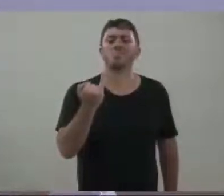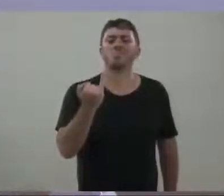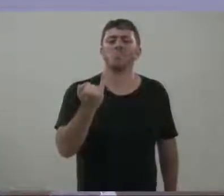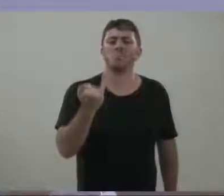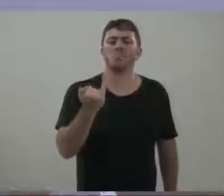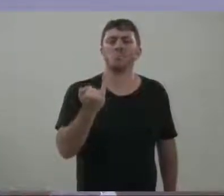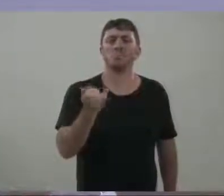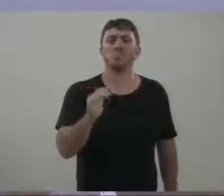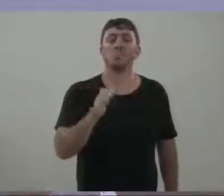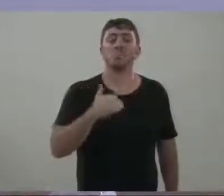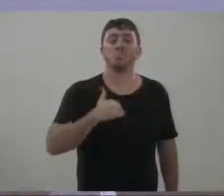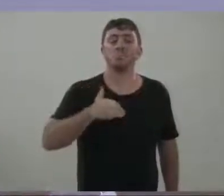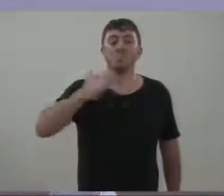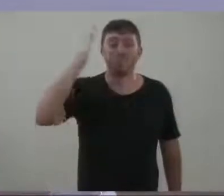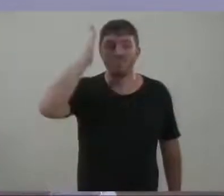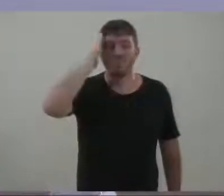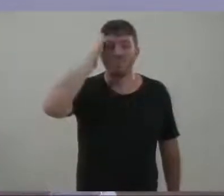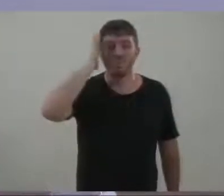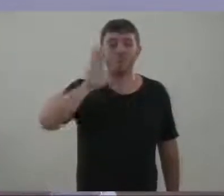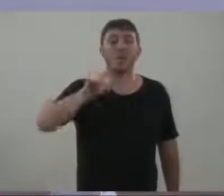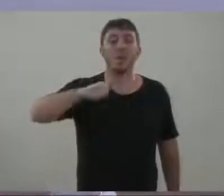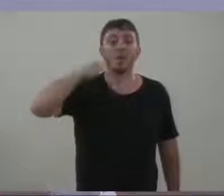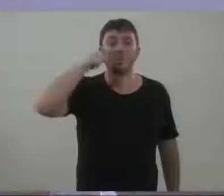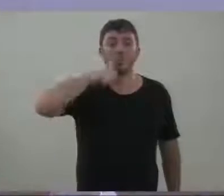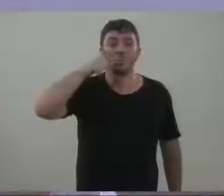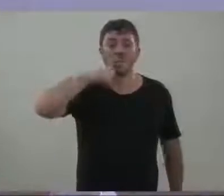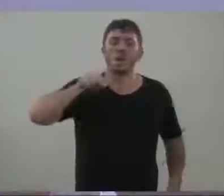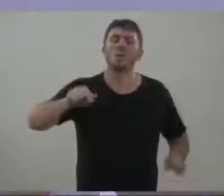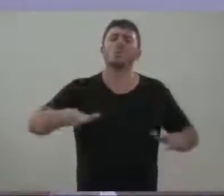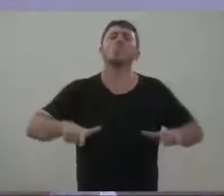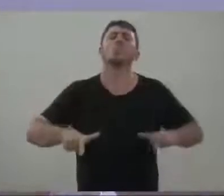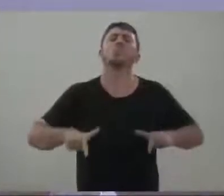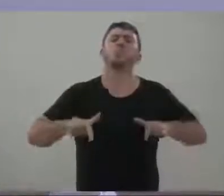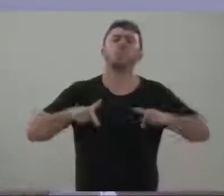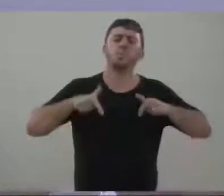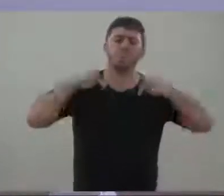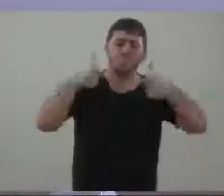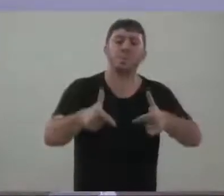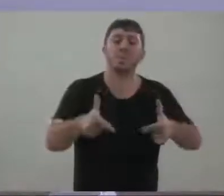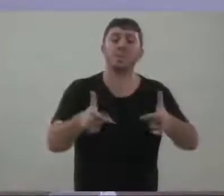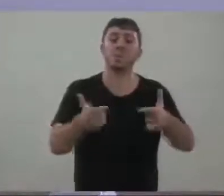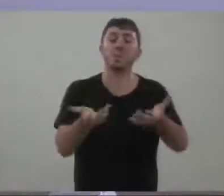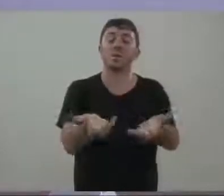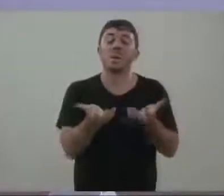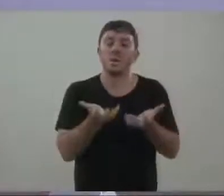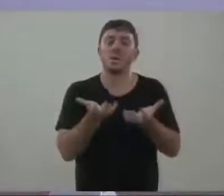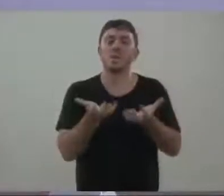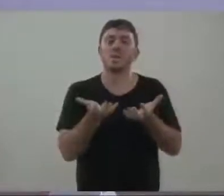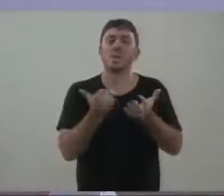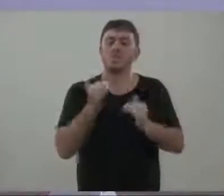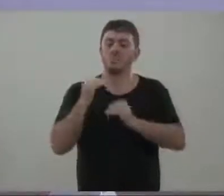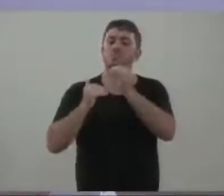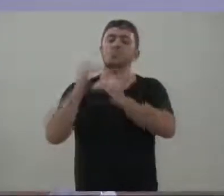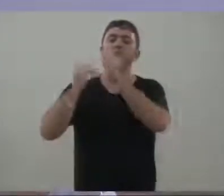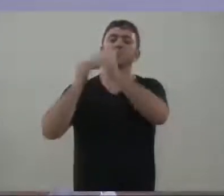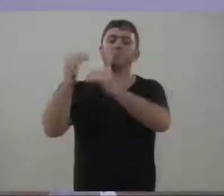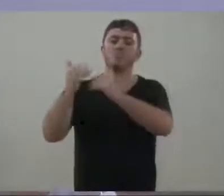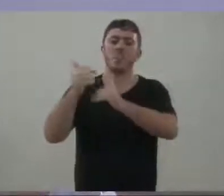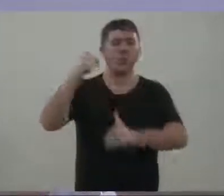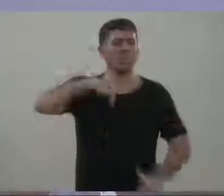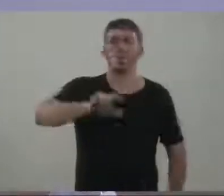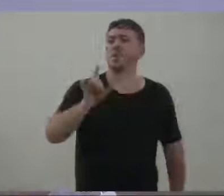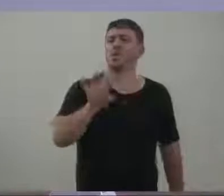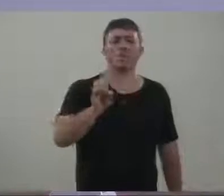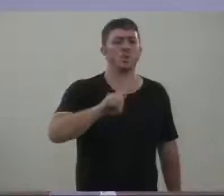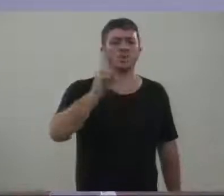que as mulheres, elas lutam muito para ter seu espaço, lutaram muito para ter seu espaço. Não só aqui em Vinhedo, no mundo.